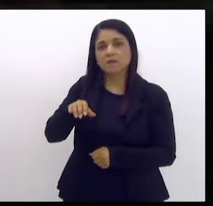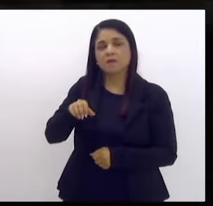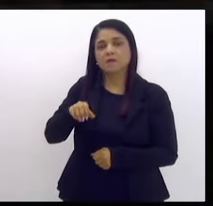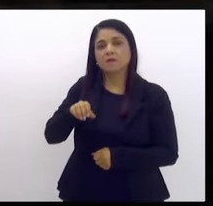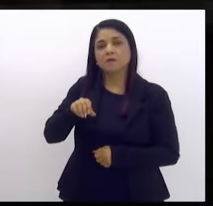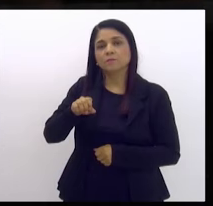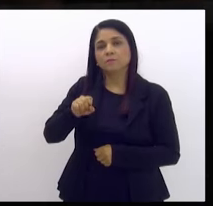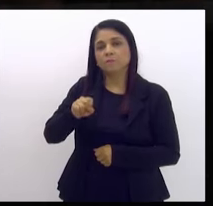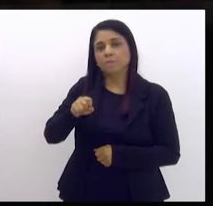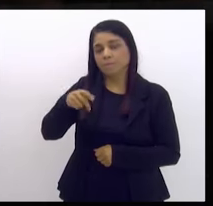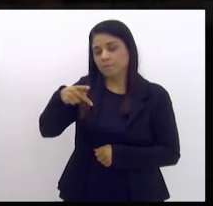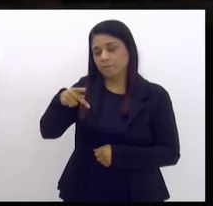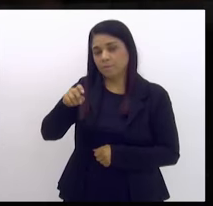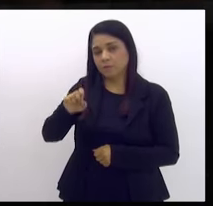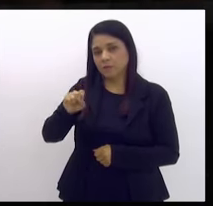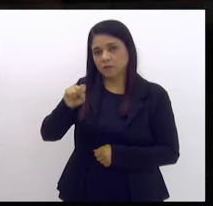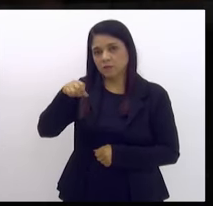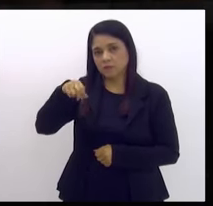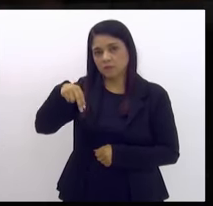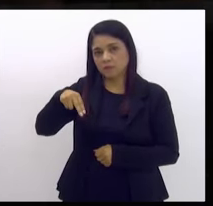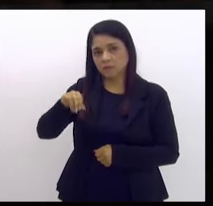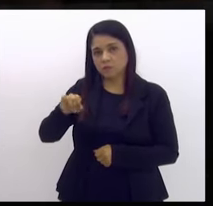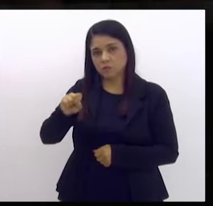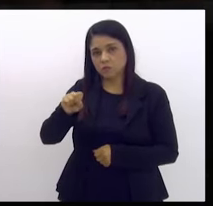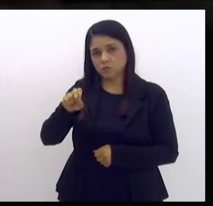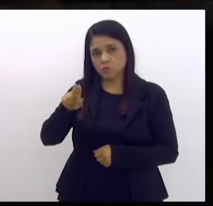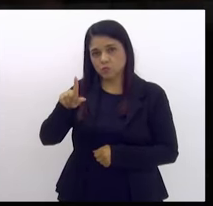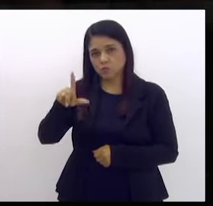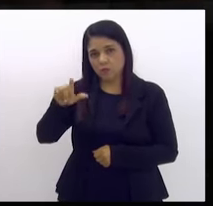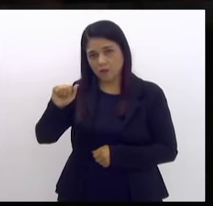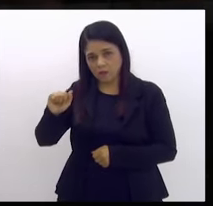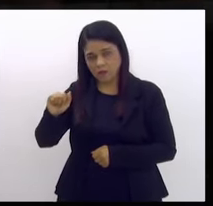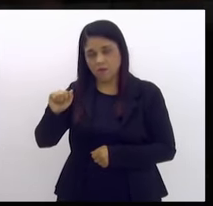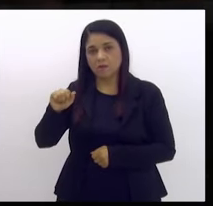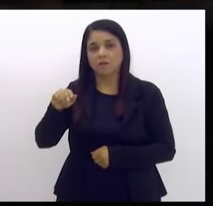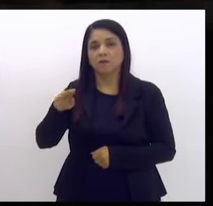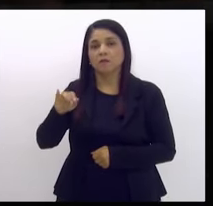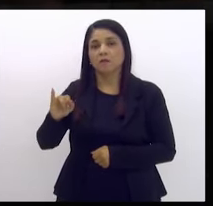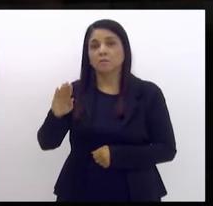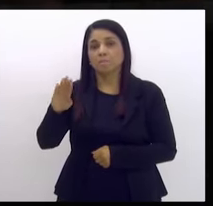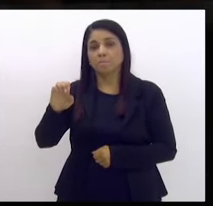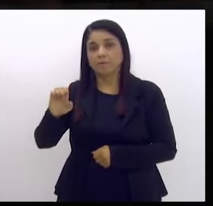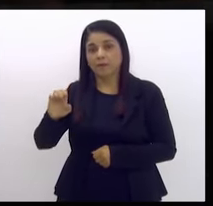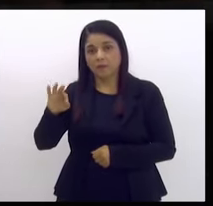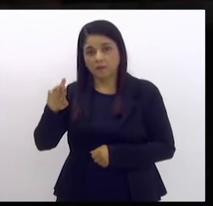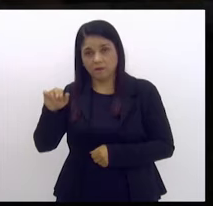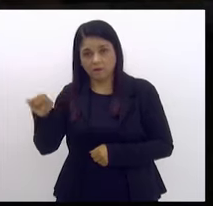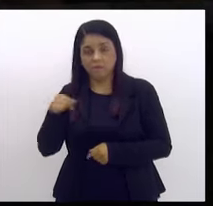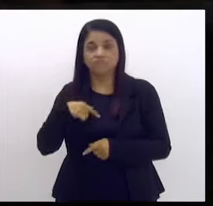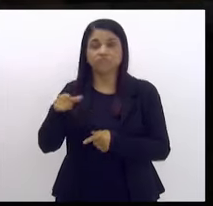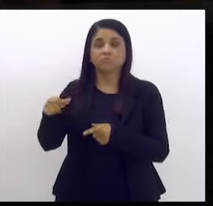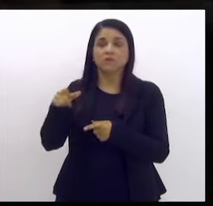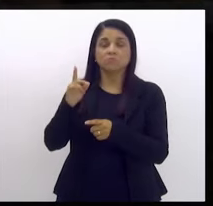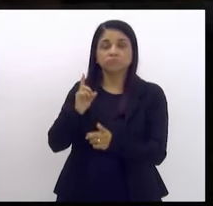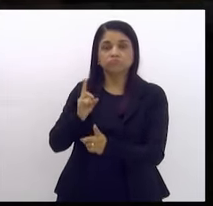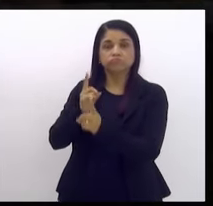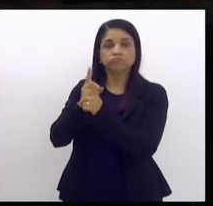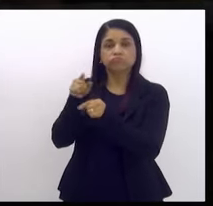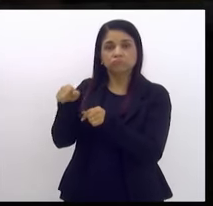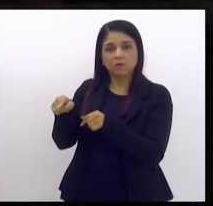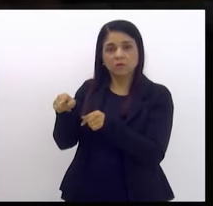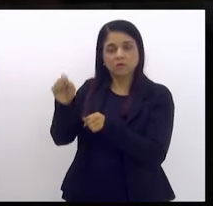ali comunidades indo-europeias falantes de seu idioma, foi construindo